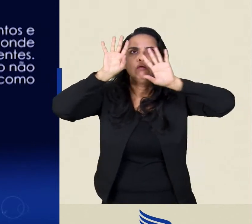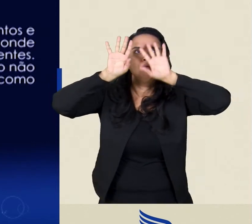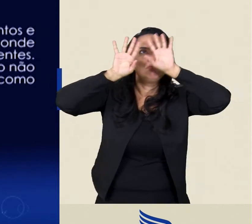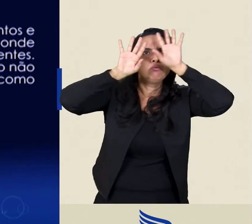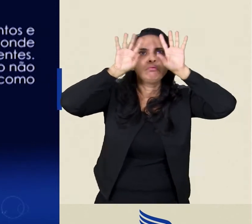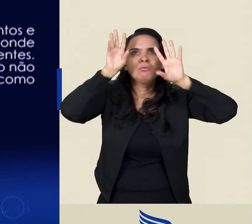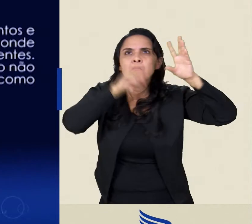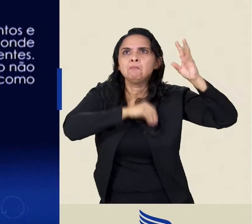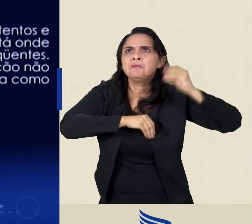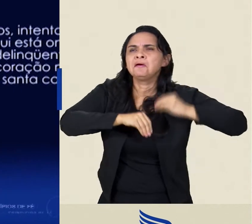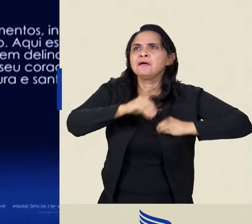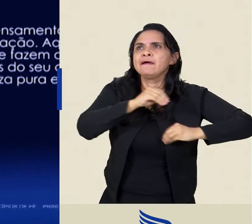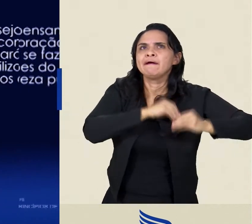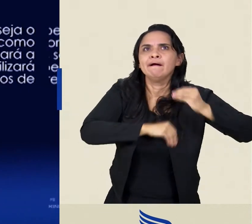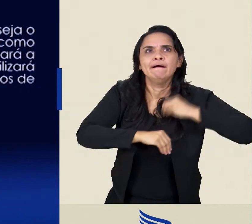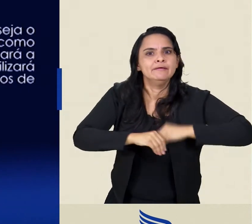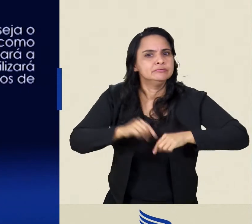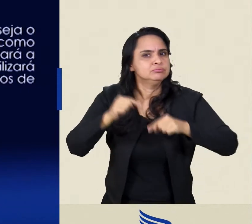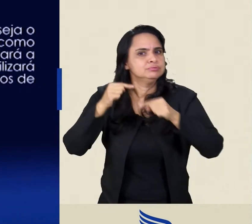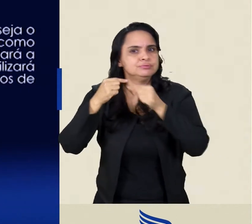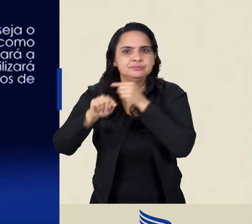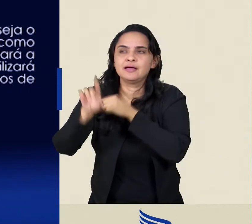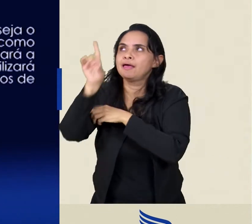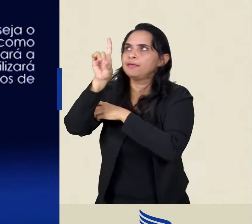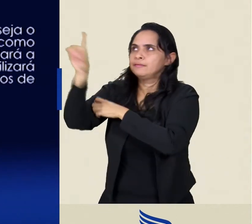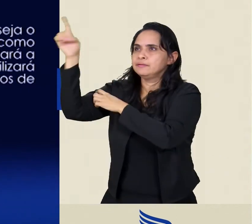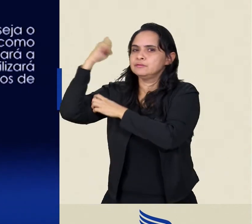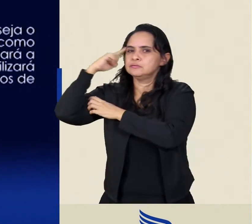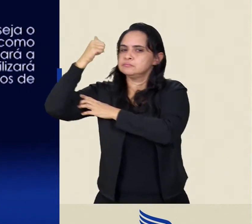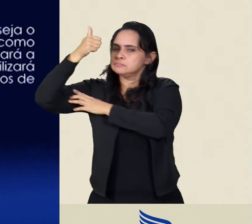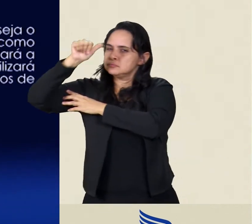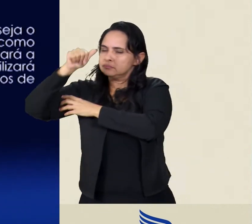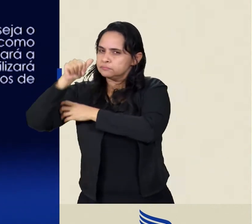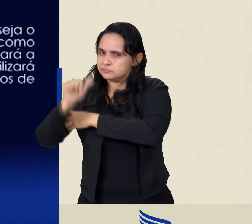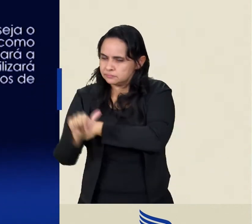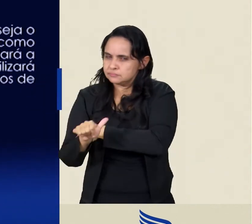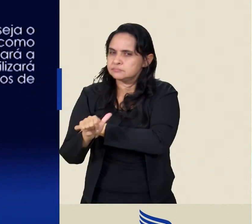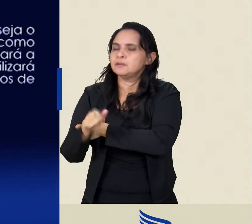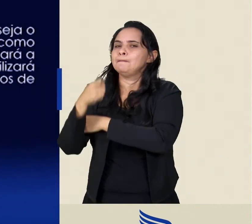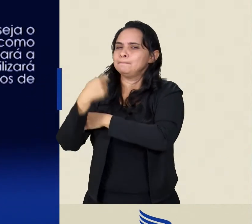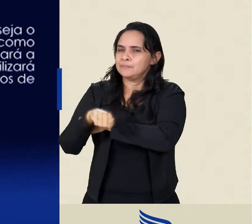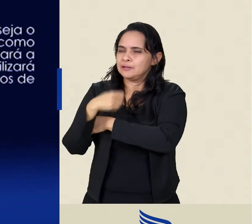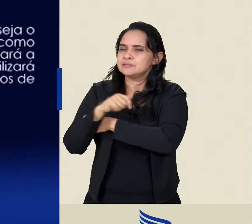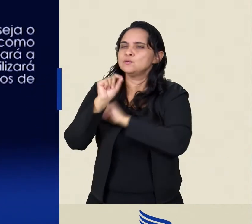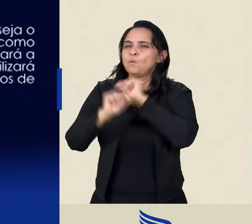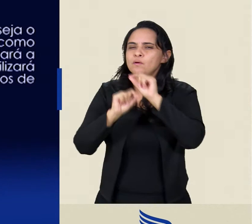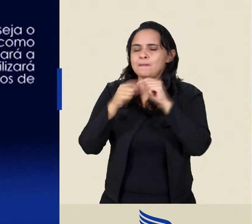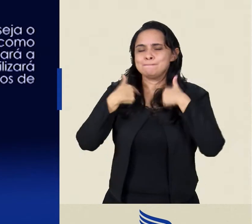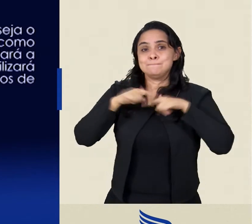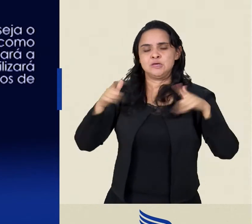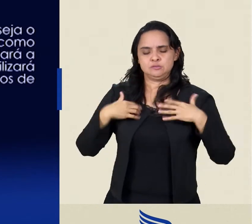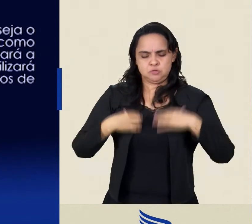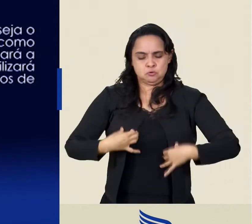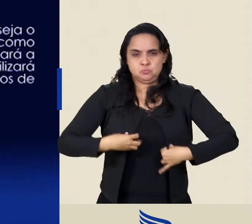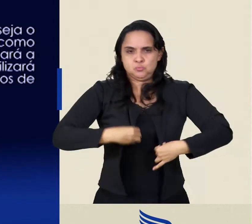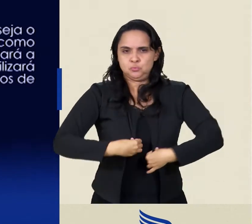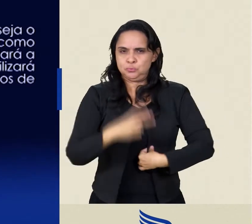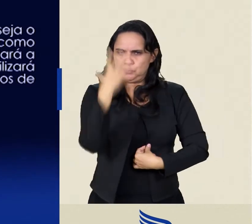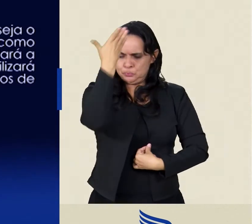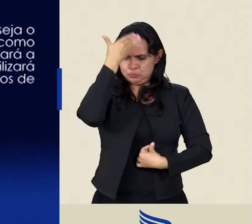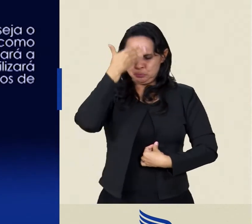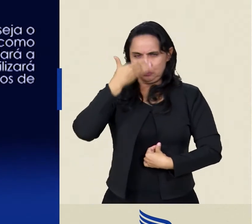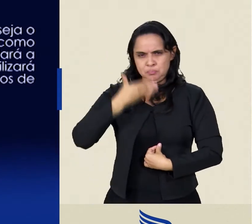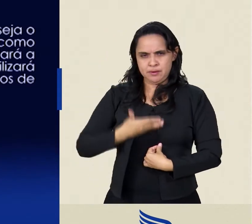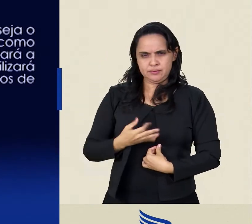de natureza pura e santa como Deus requer. E elevado como seja o seu chamado, talentosos como